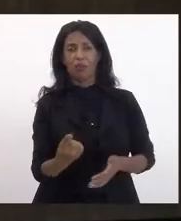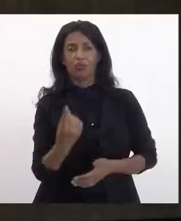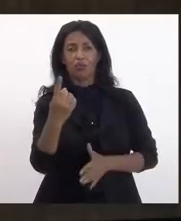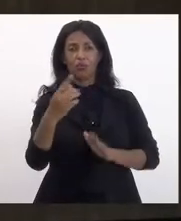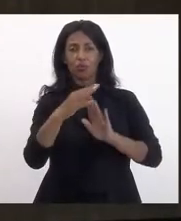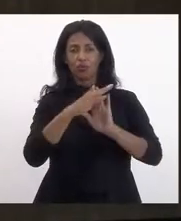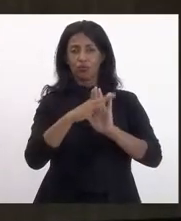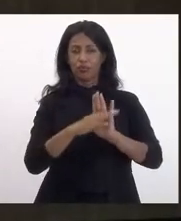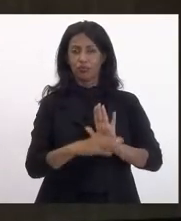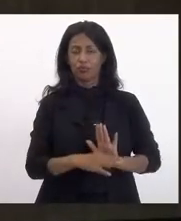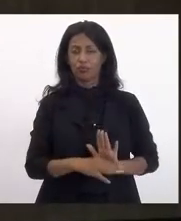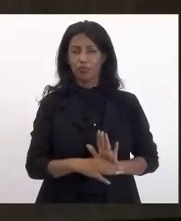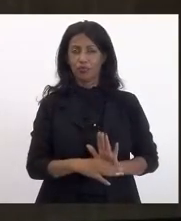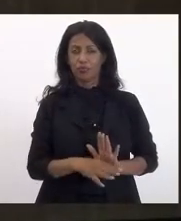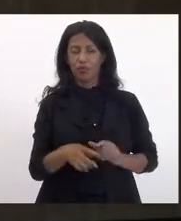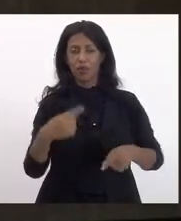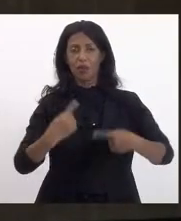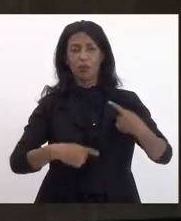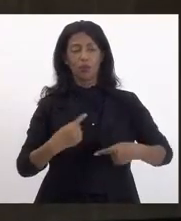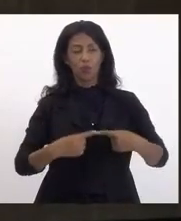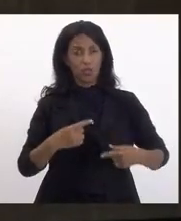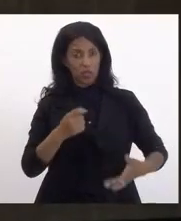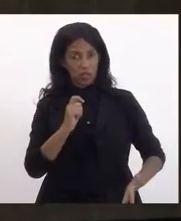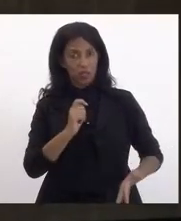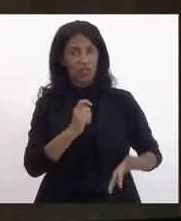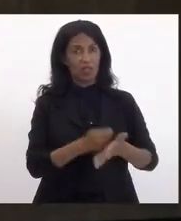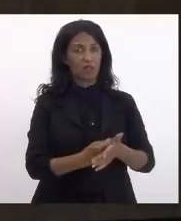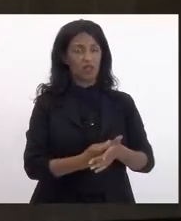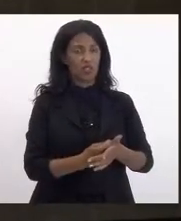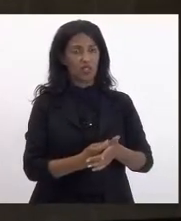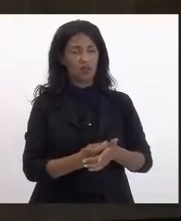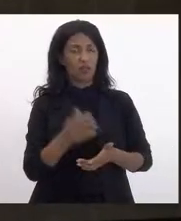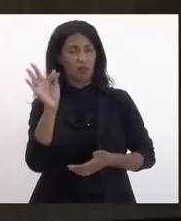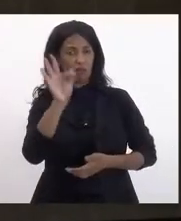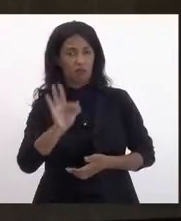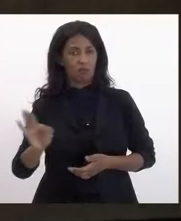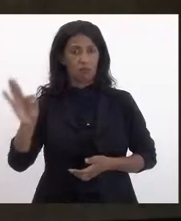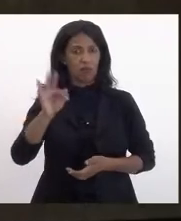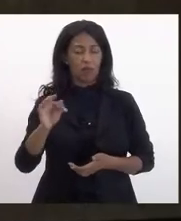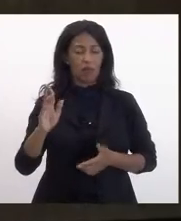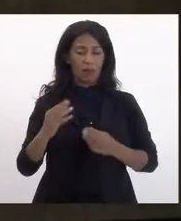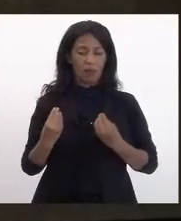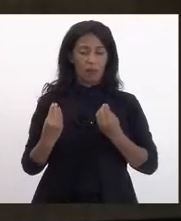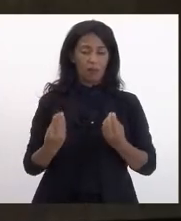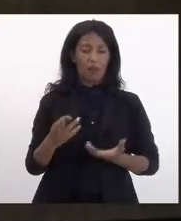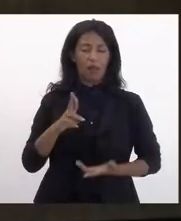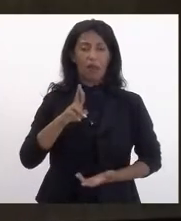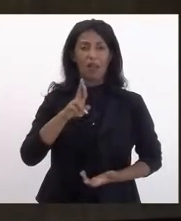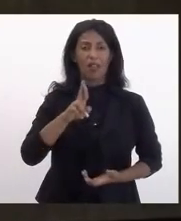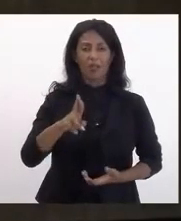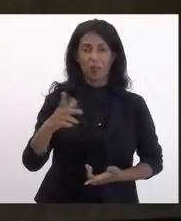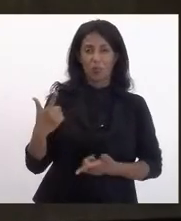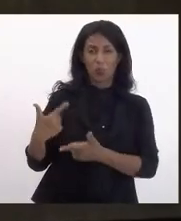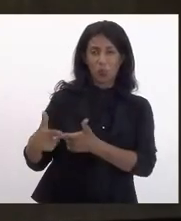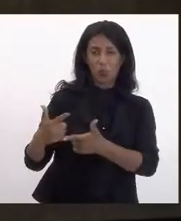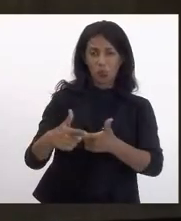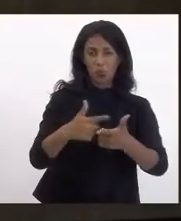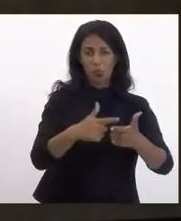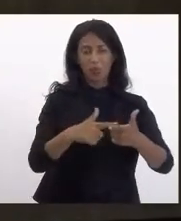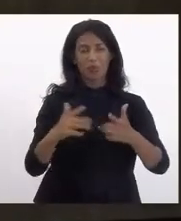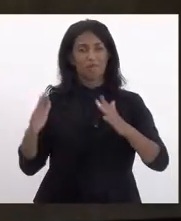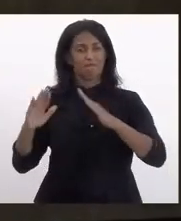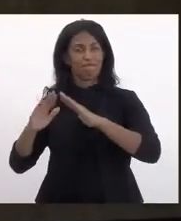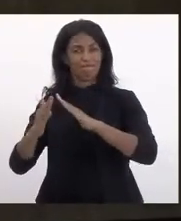programa, a única política pública efetiva na esfera federal para dar resposta ao grave déficit